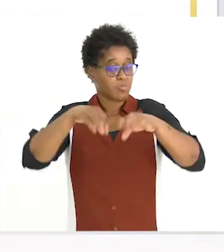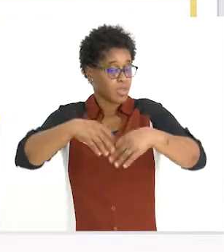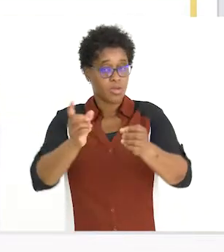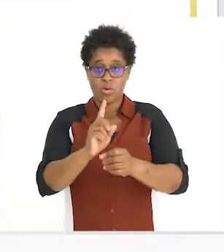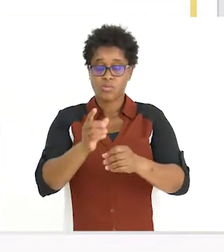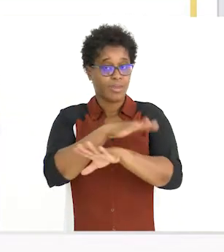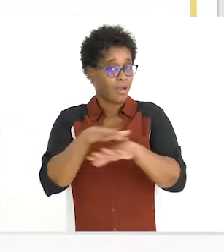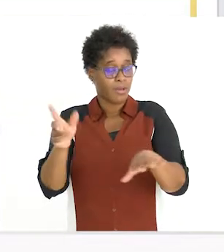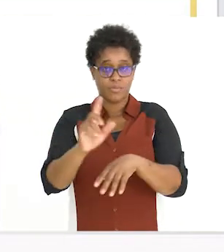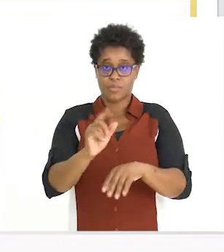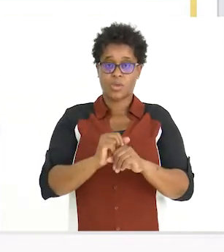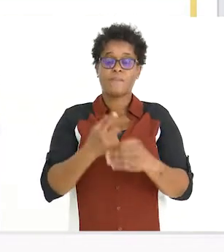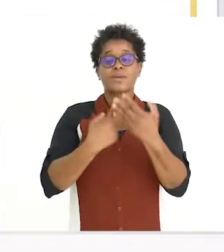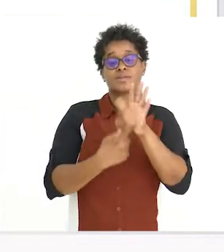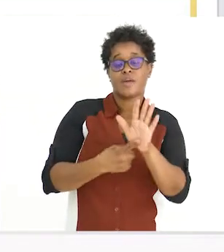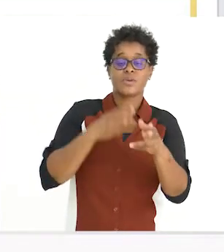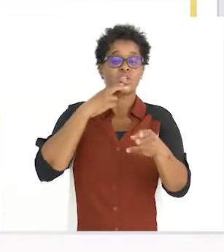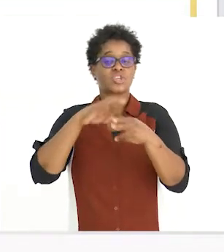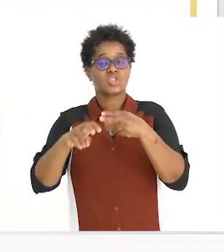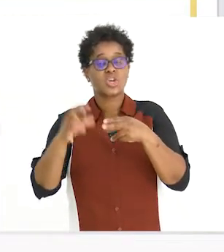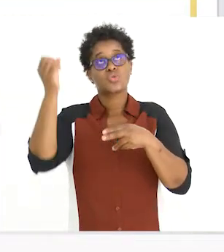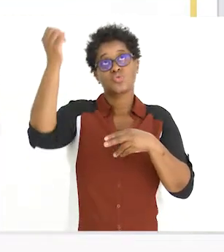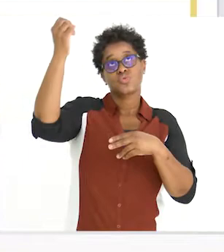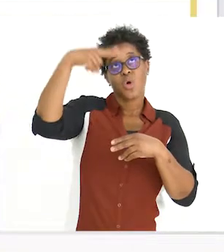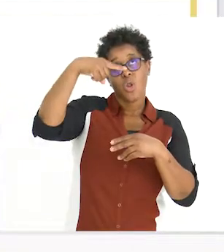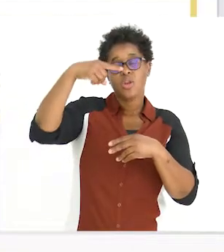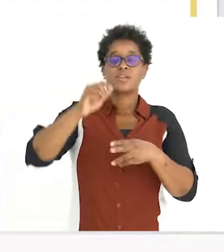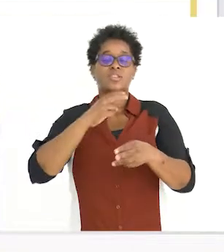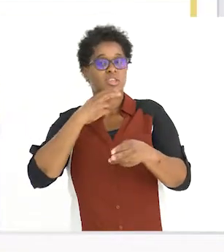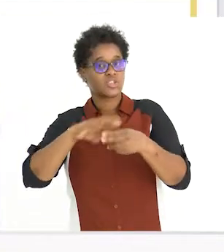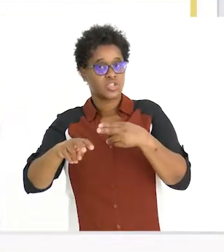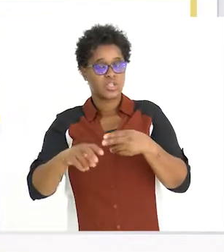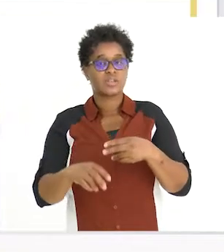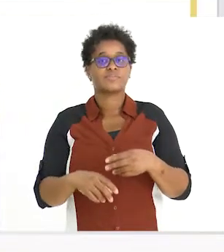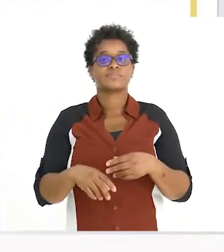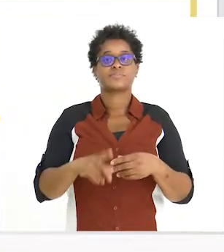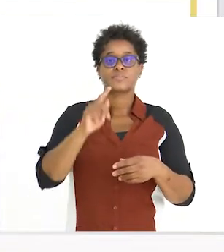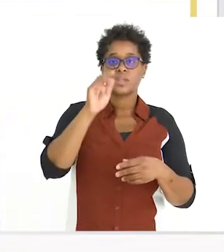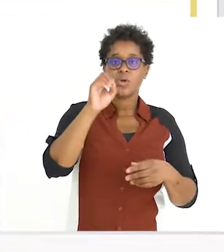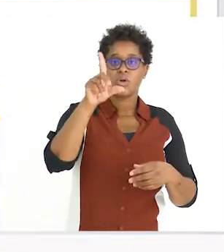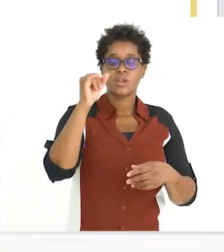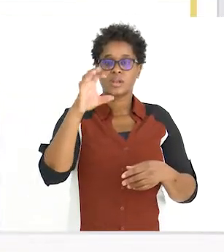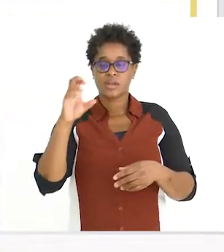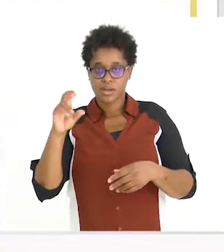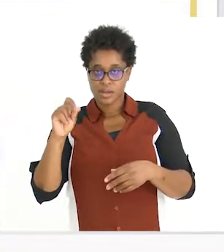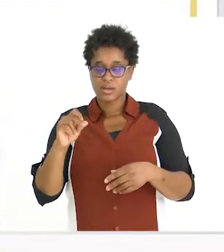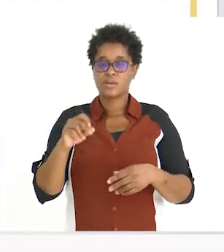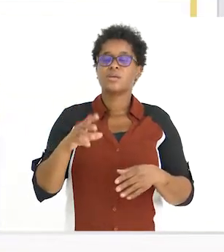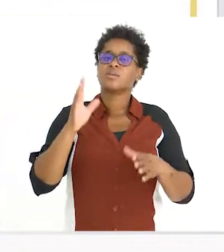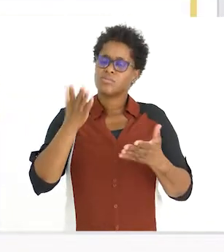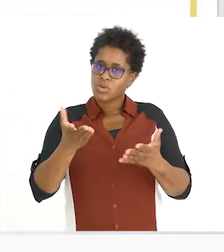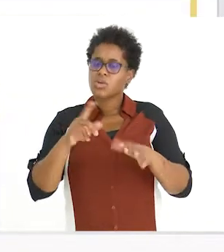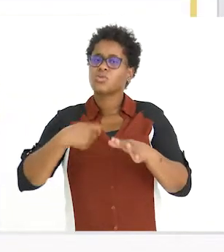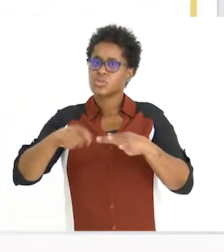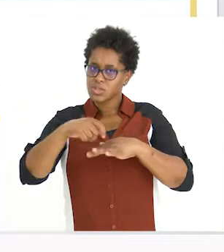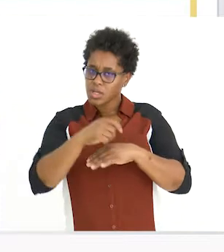como, por exemplo, a energia solar, a energia eólica, são considerados como sendo recursos